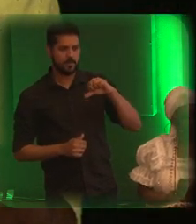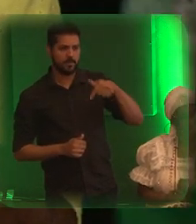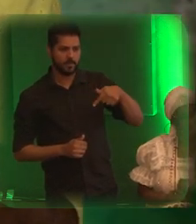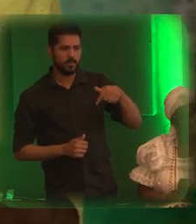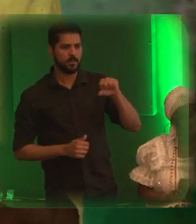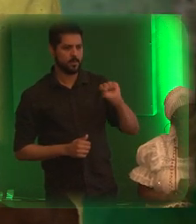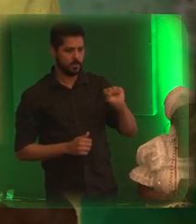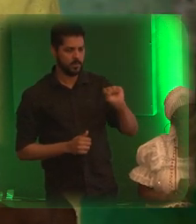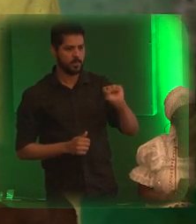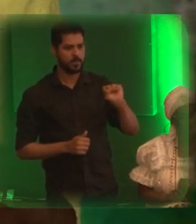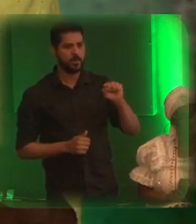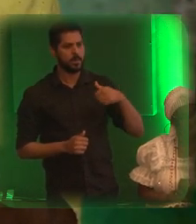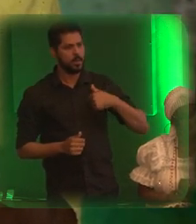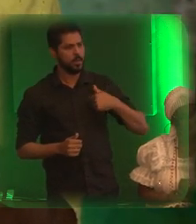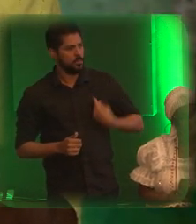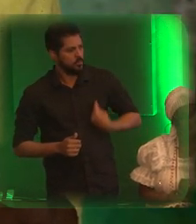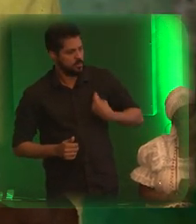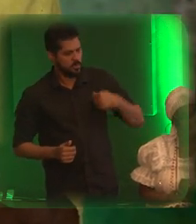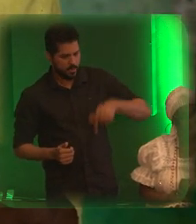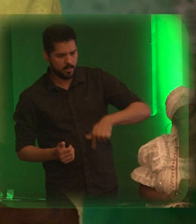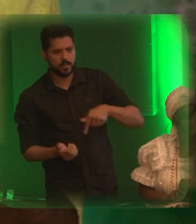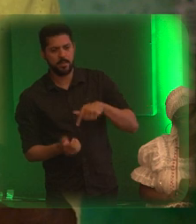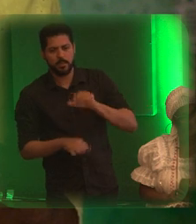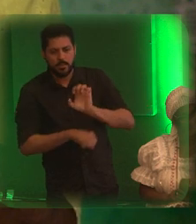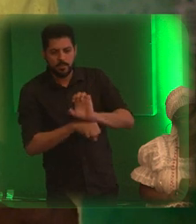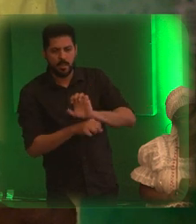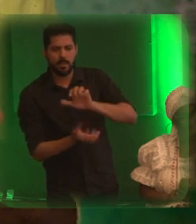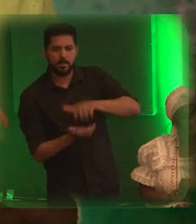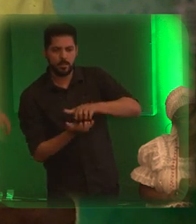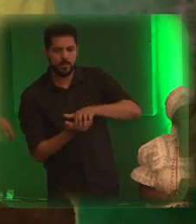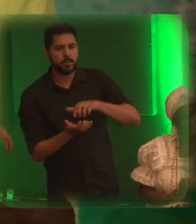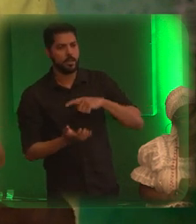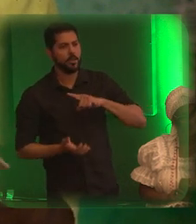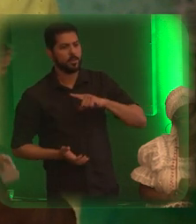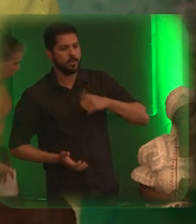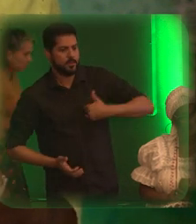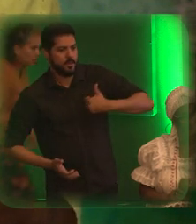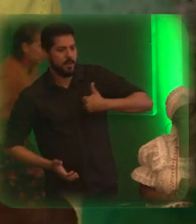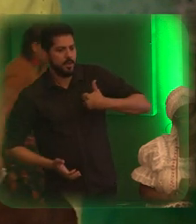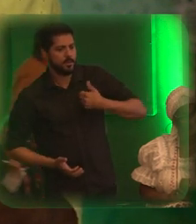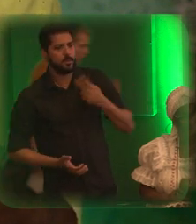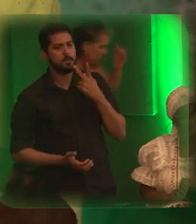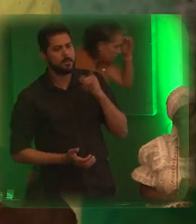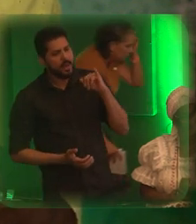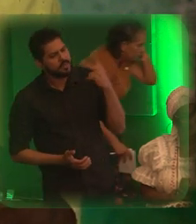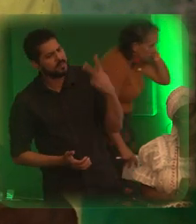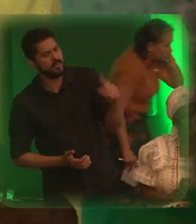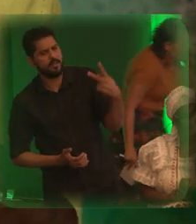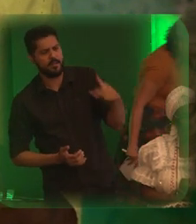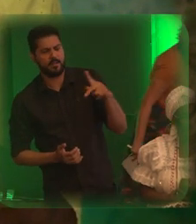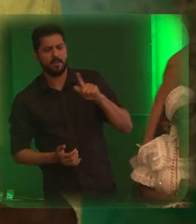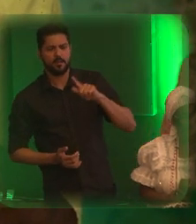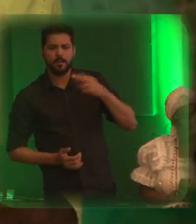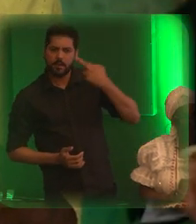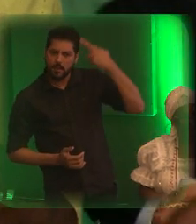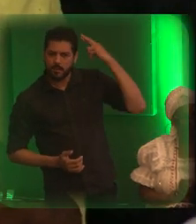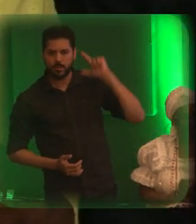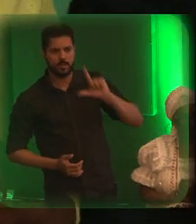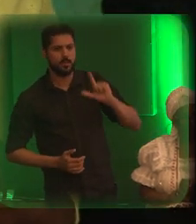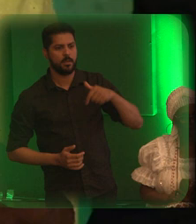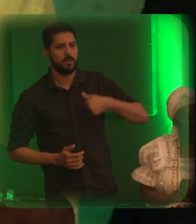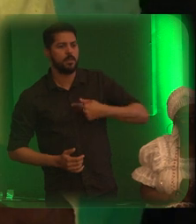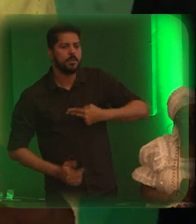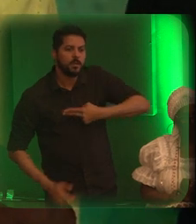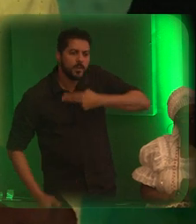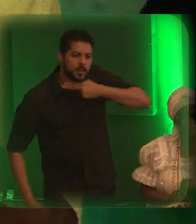1978. Eu vivo num estado que eu tenho idade de ser pai da governadora. Eu vivo num estado que eu tenho idade de ser avô